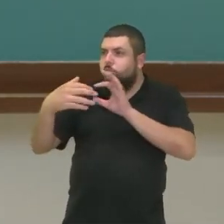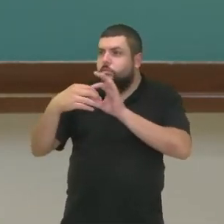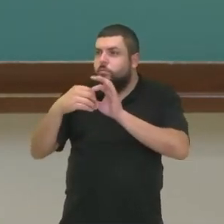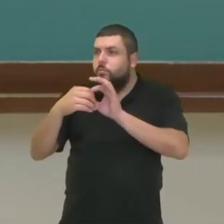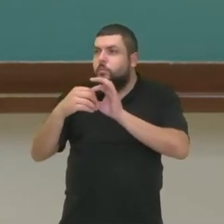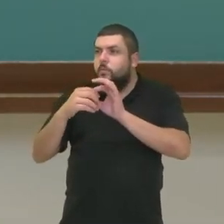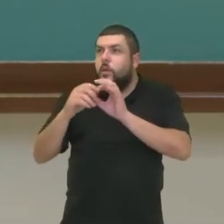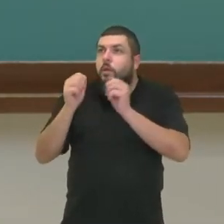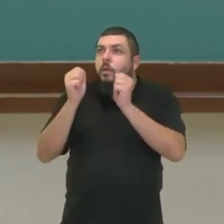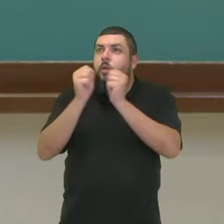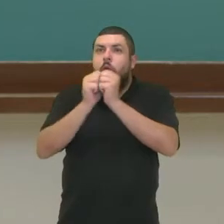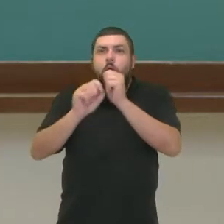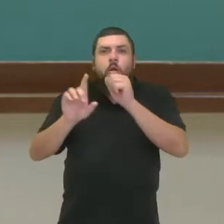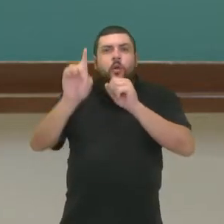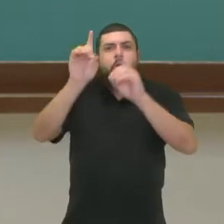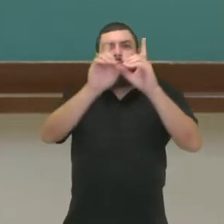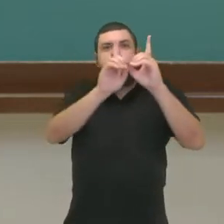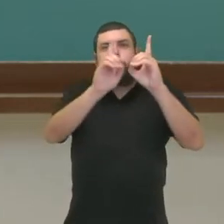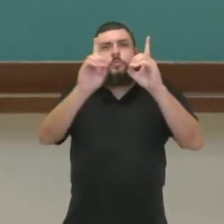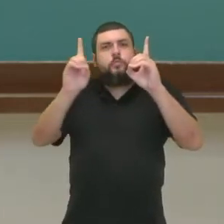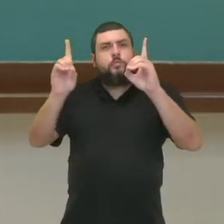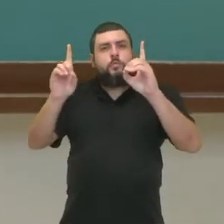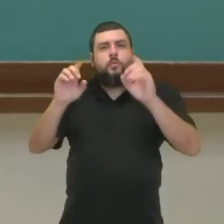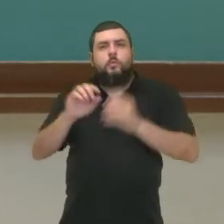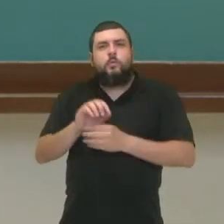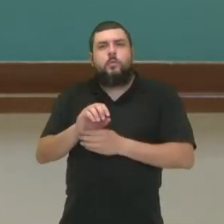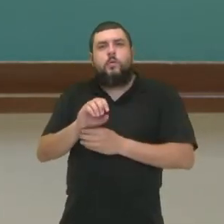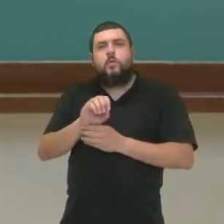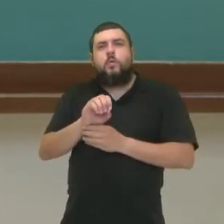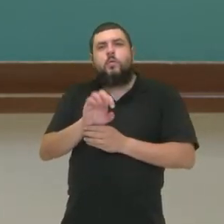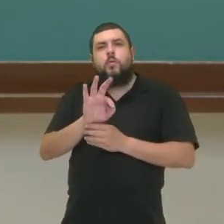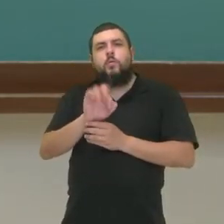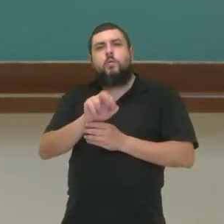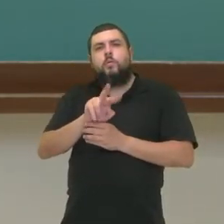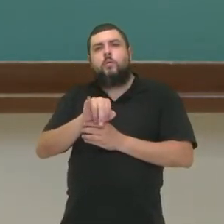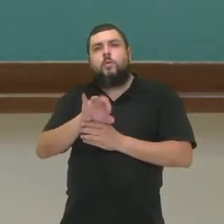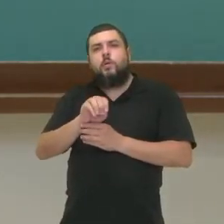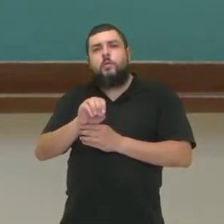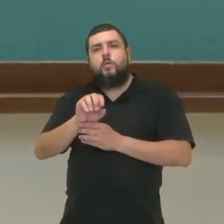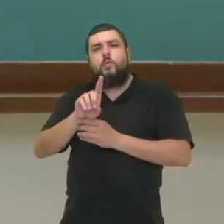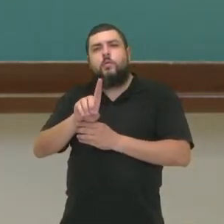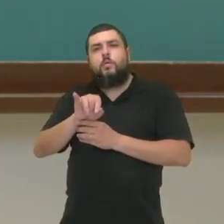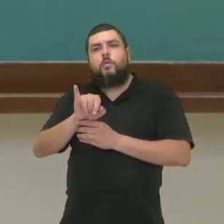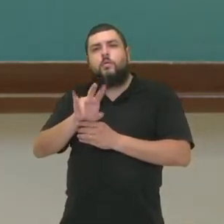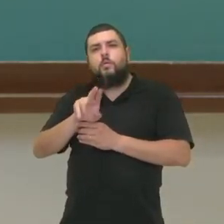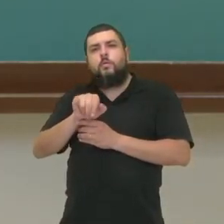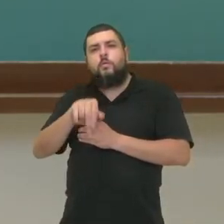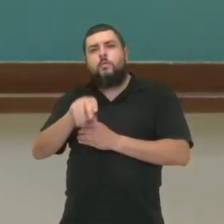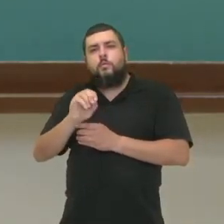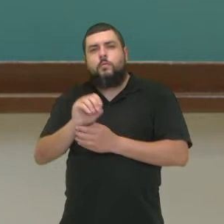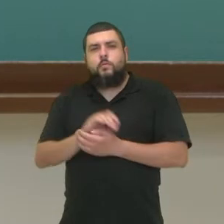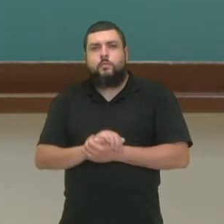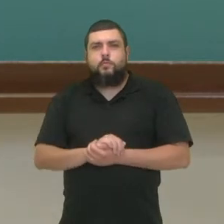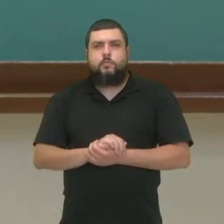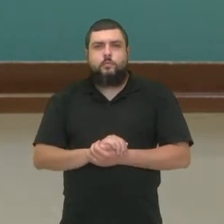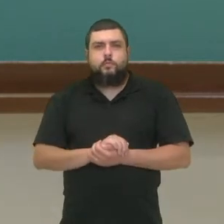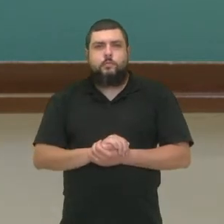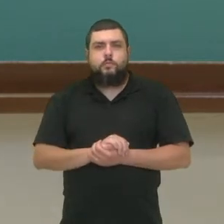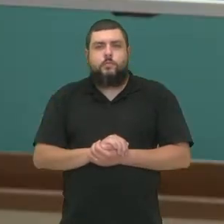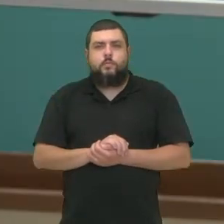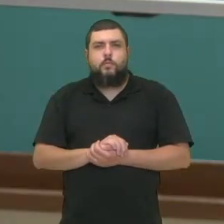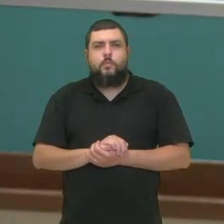divino, o Otávio divino seria, Otávio Augusto seria um exemplo. O triunfo era